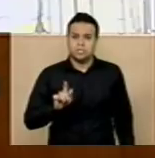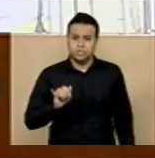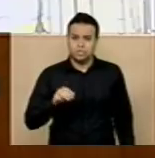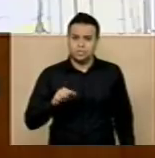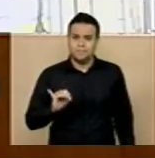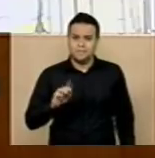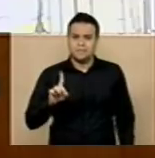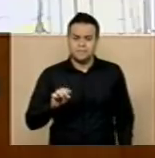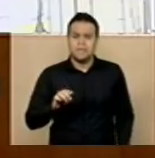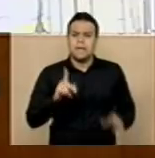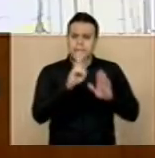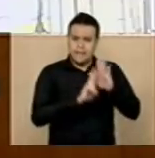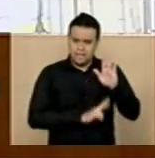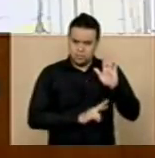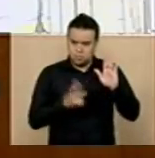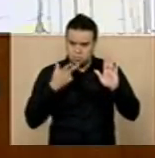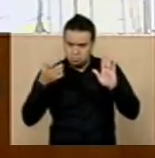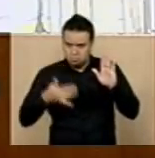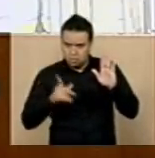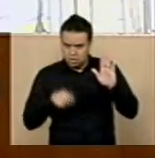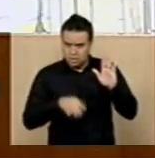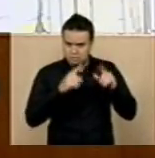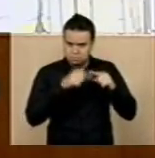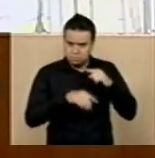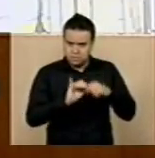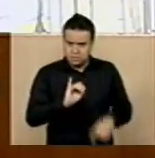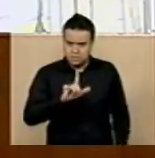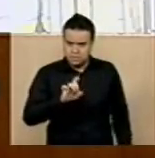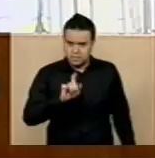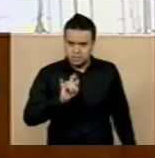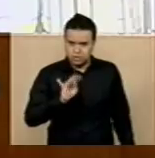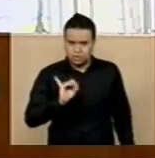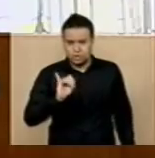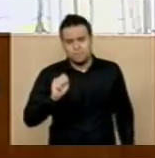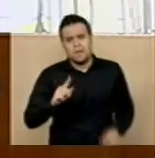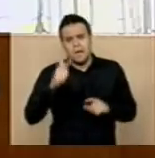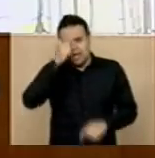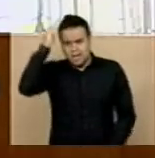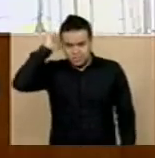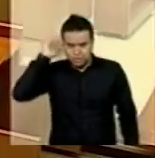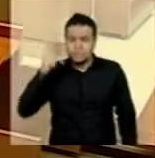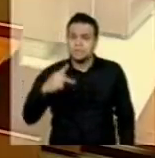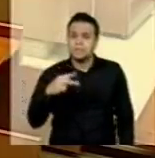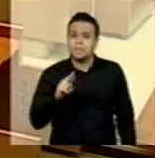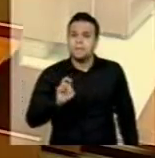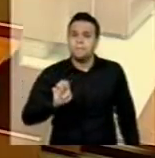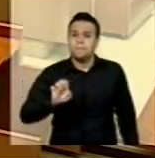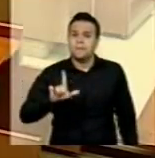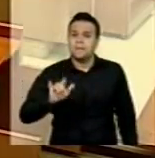por ilegítima. O subministro Alexandre de Moraes, quanto à preliminar.